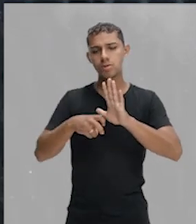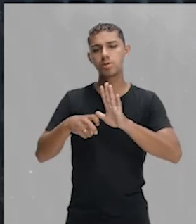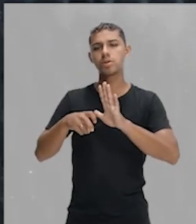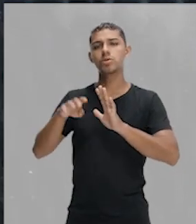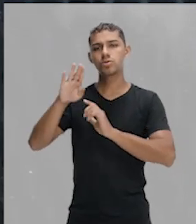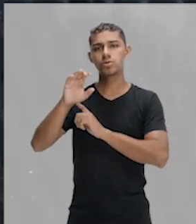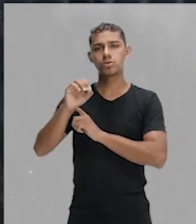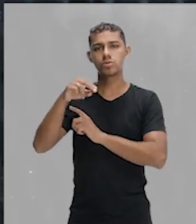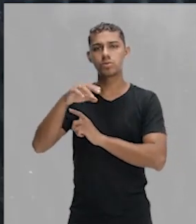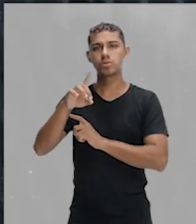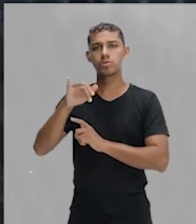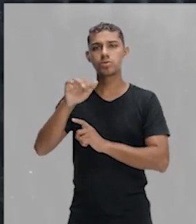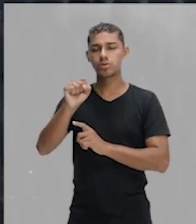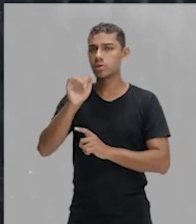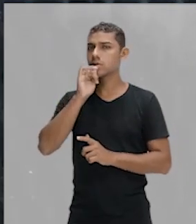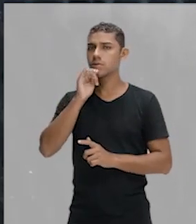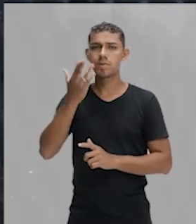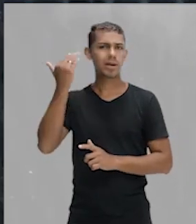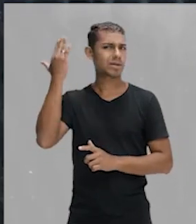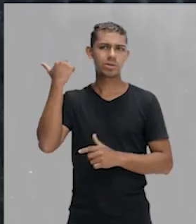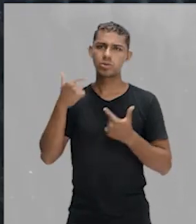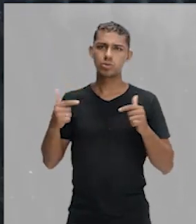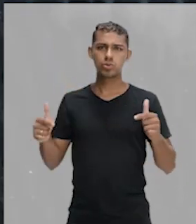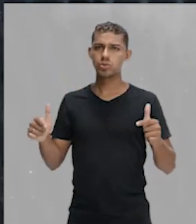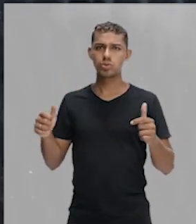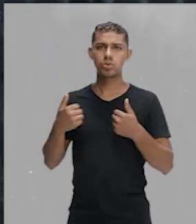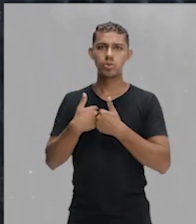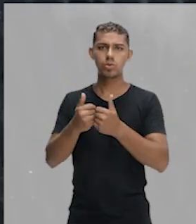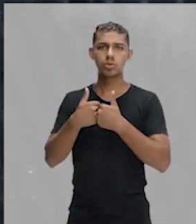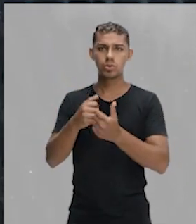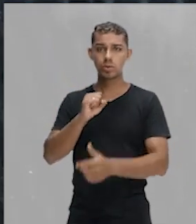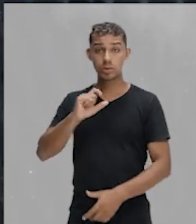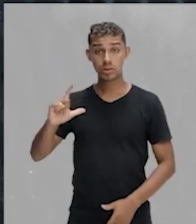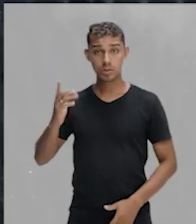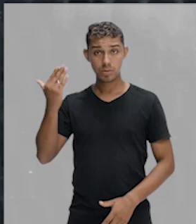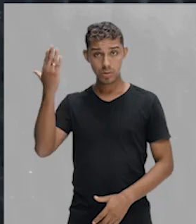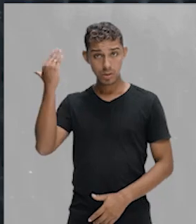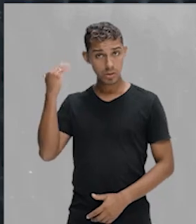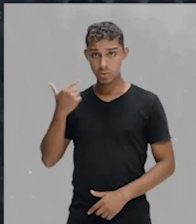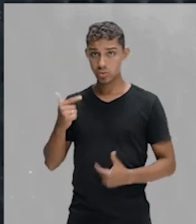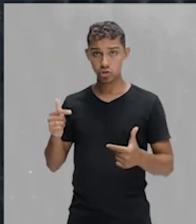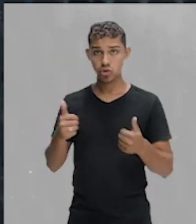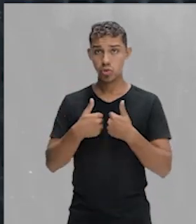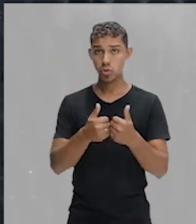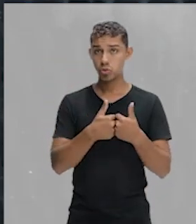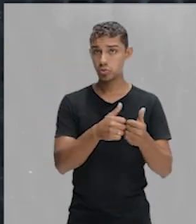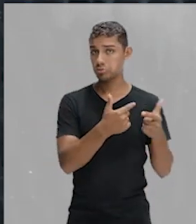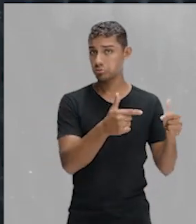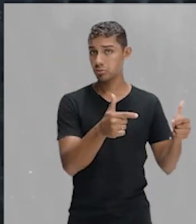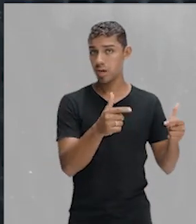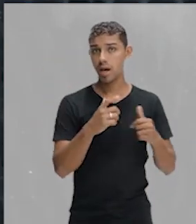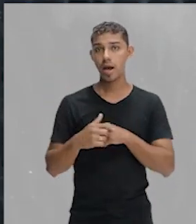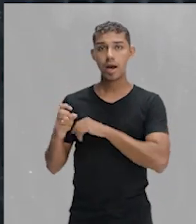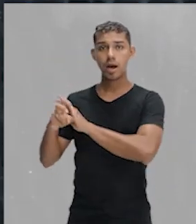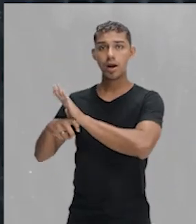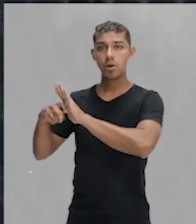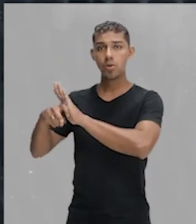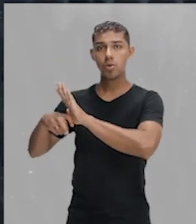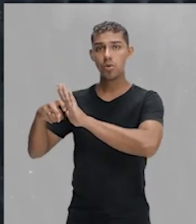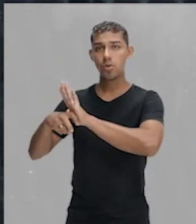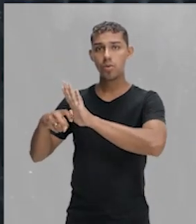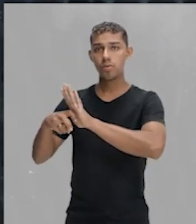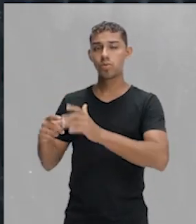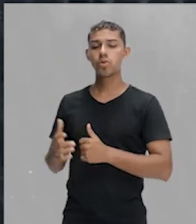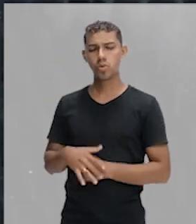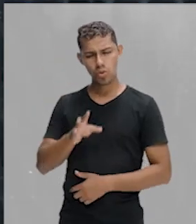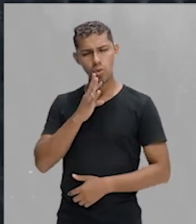que passavam ali. Não tinha ônibus na São Luís de antigamente, eram bondes, tá? E quem quer conhecer o vagão